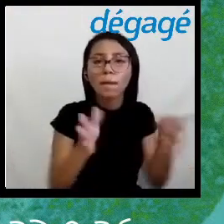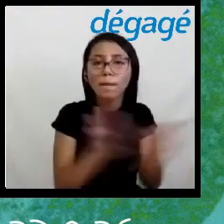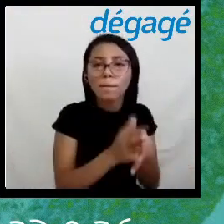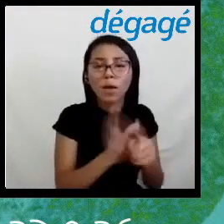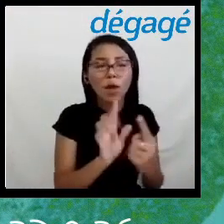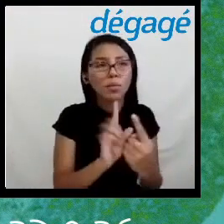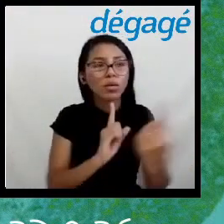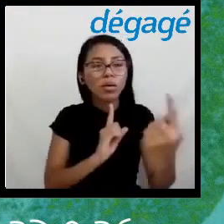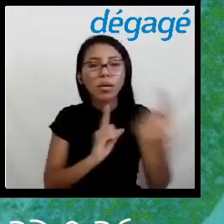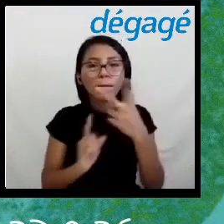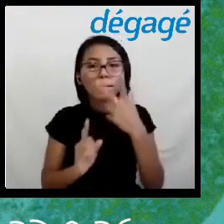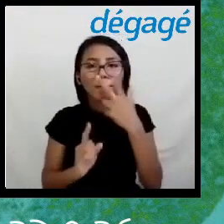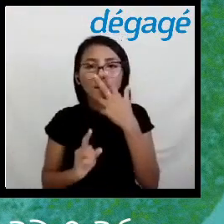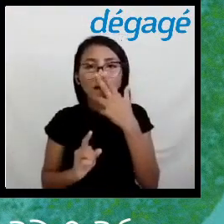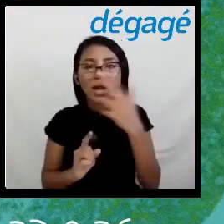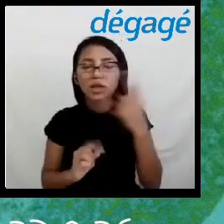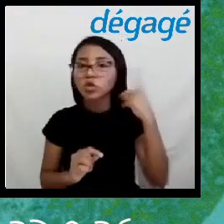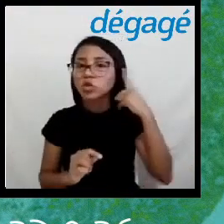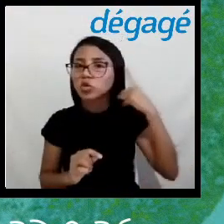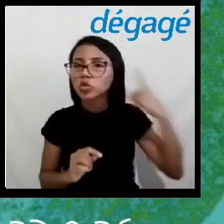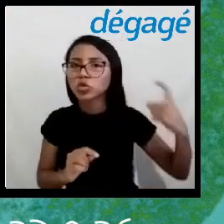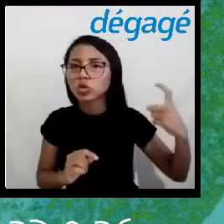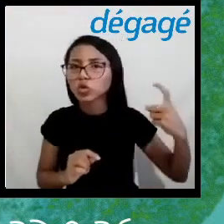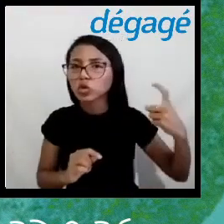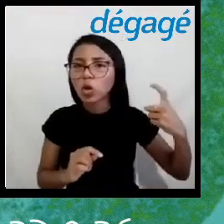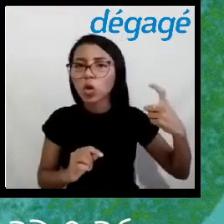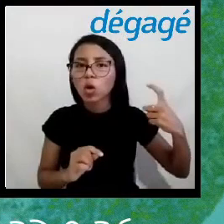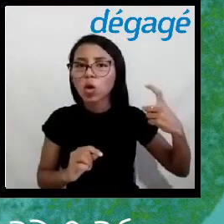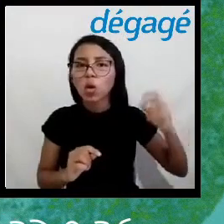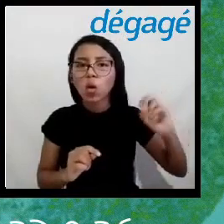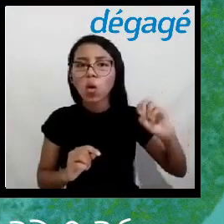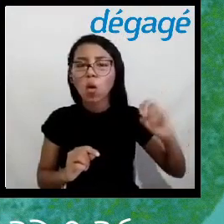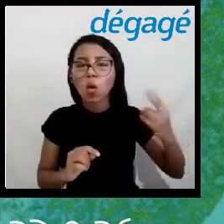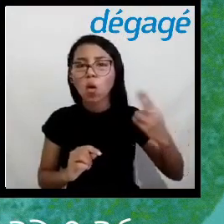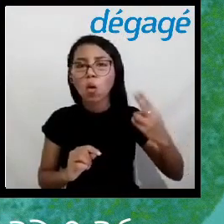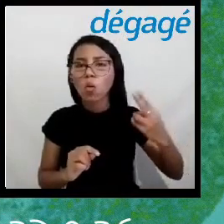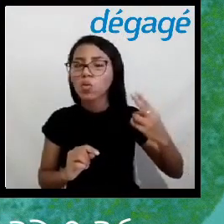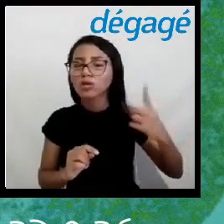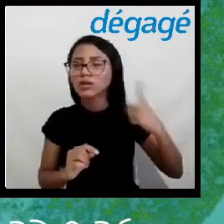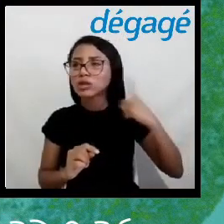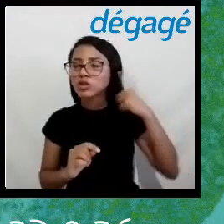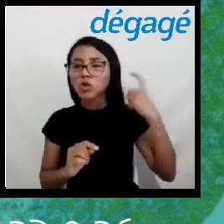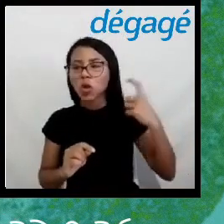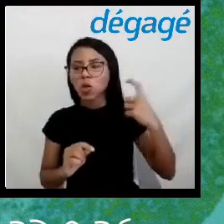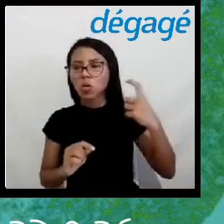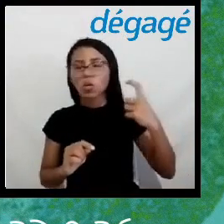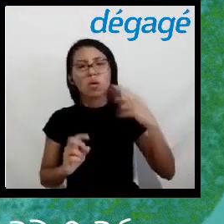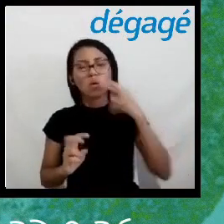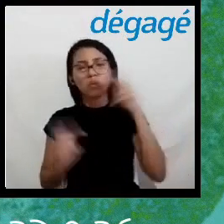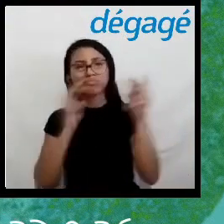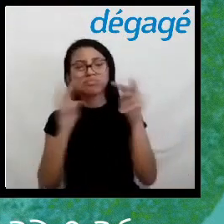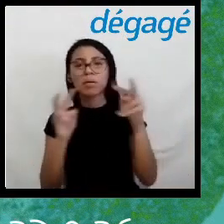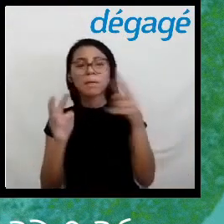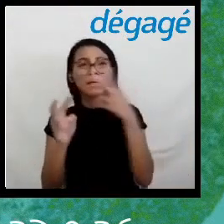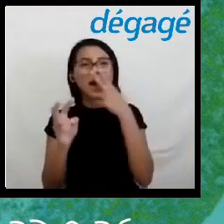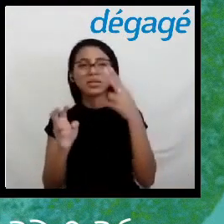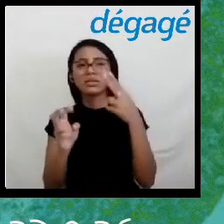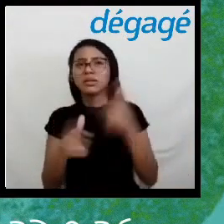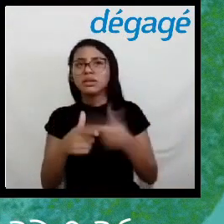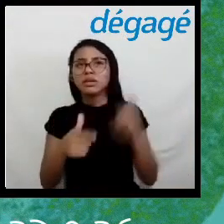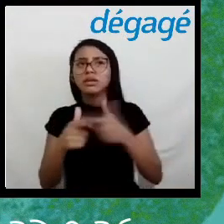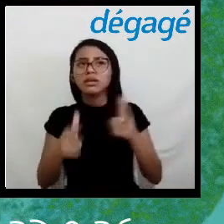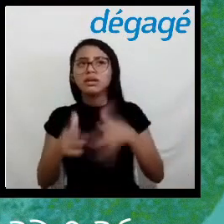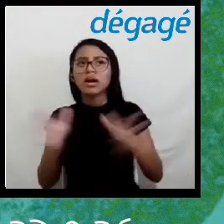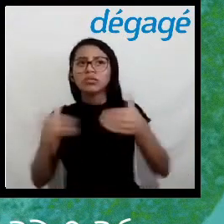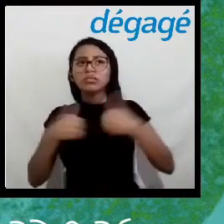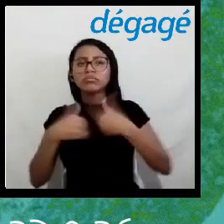som, qualquer coisa meio fora do comum é demais, é muito. E aí o que funciona de uma